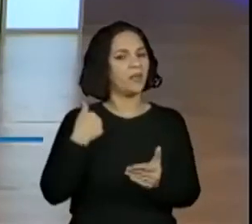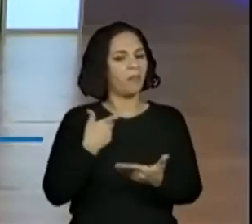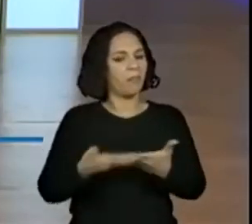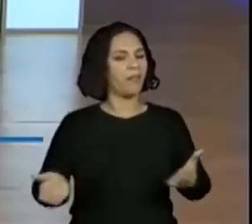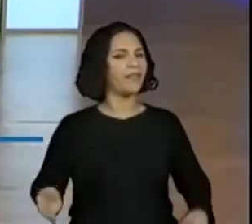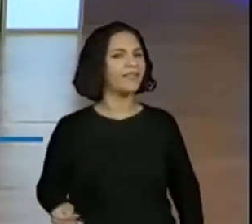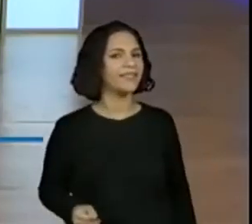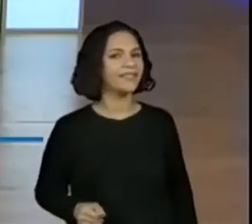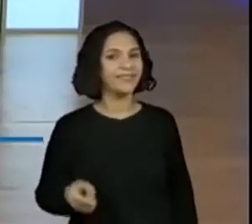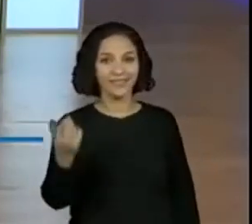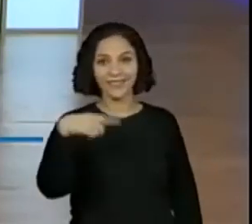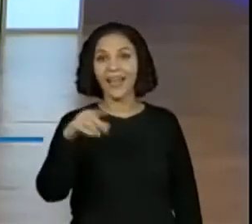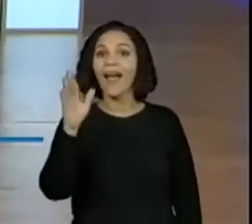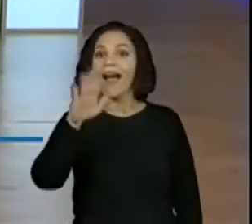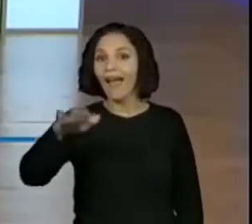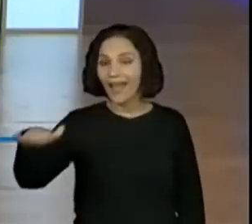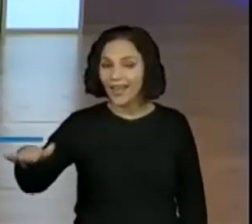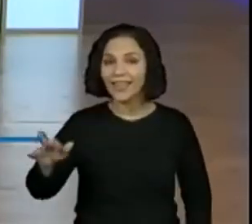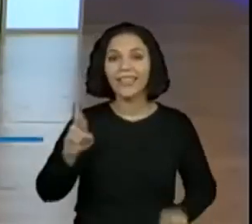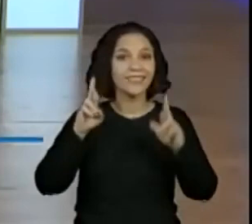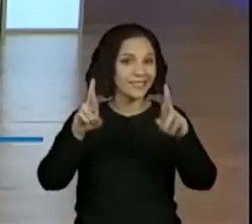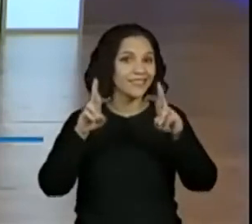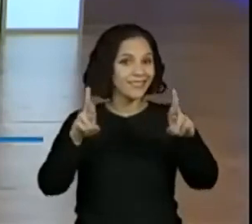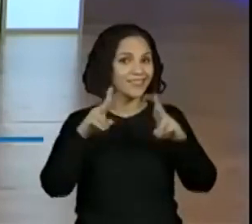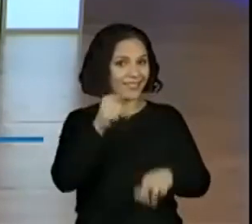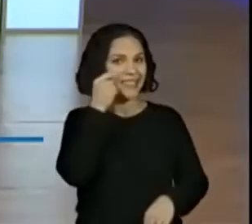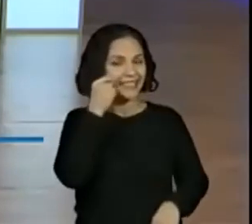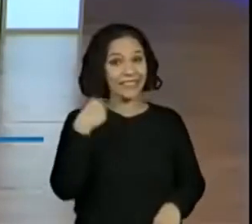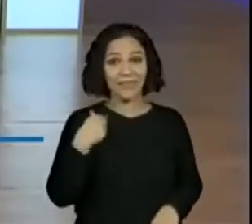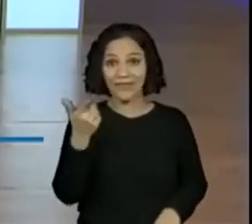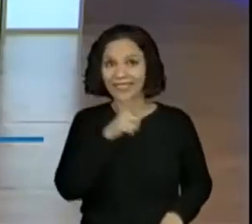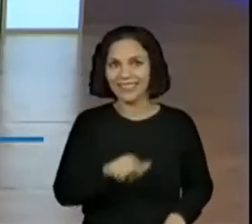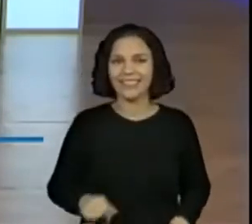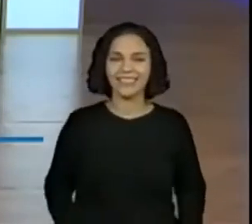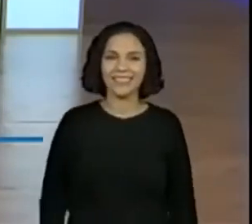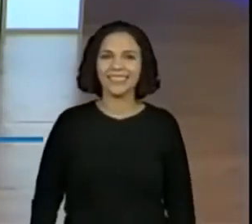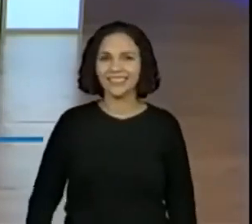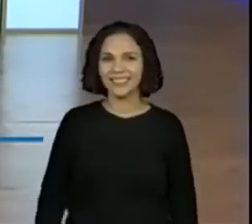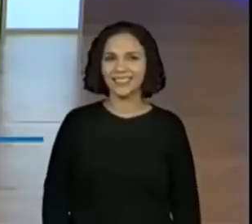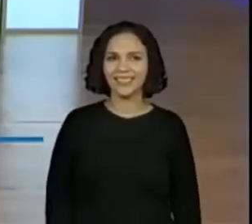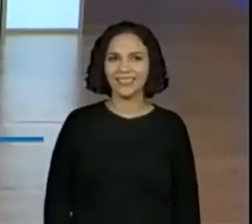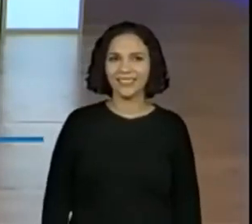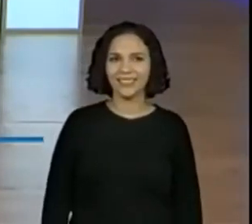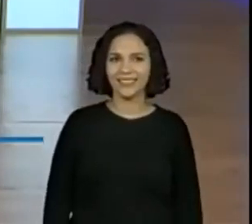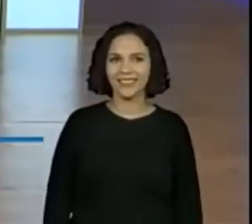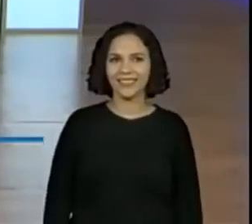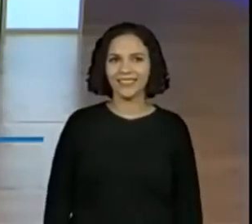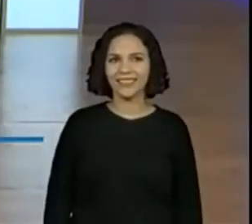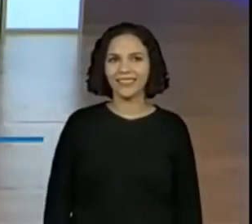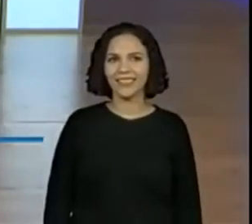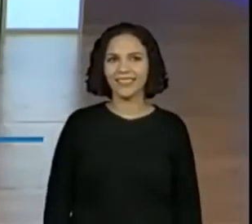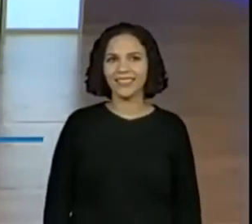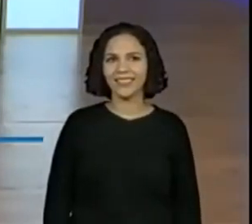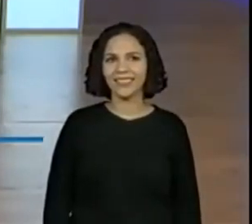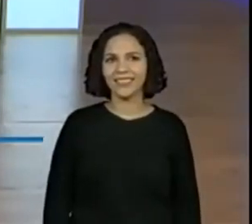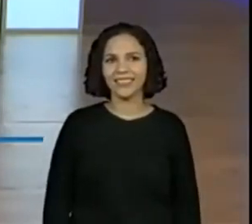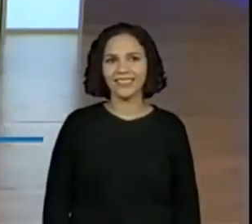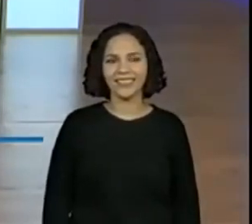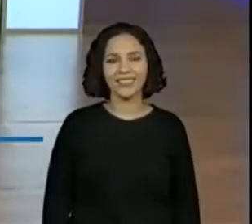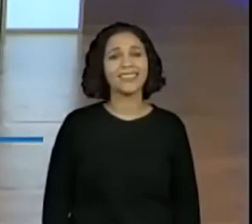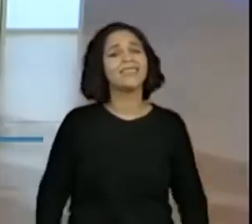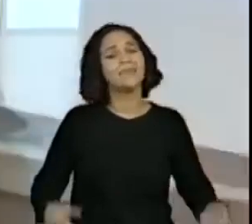os alunos estão fazendo para Aline muito obrigada não vou decepcionar vocês vai lá o meu